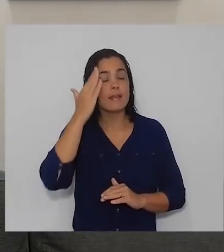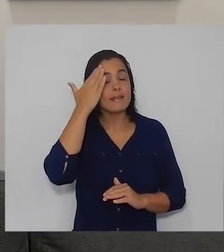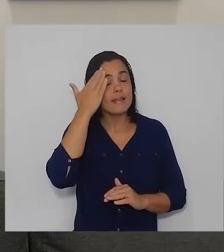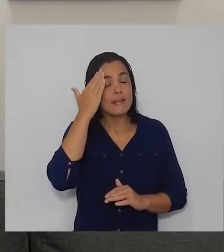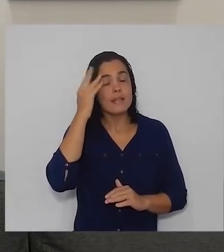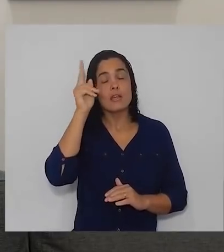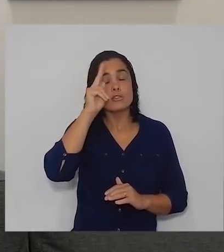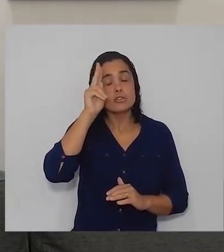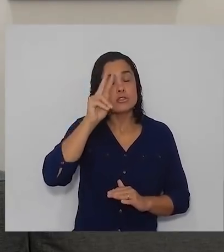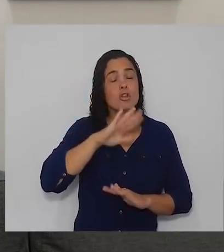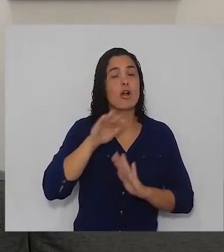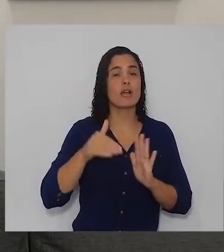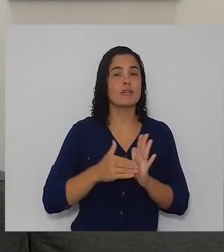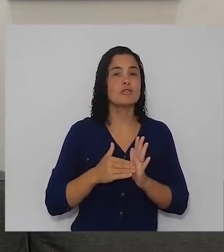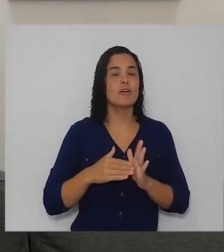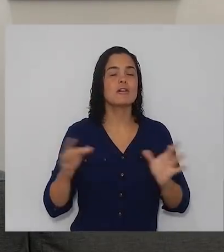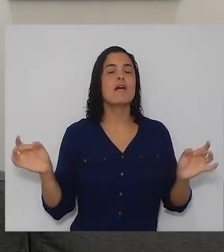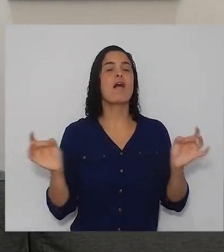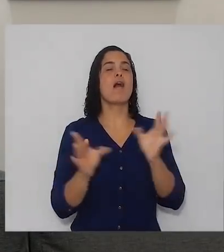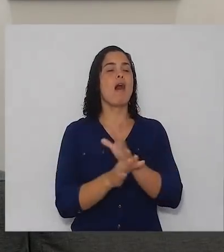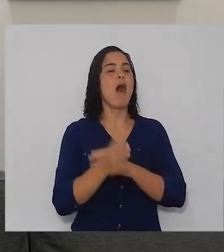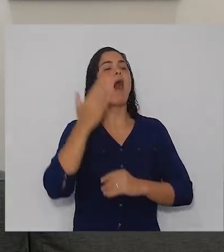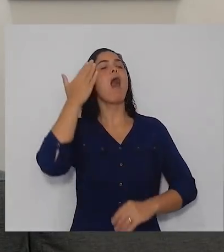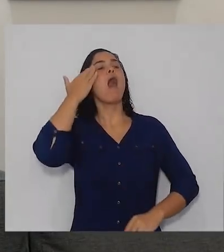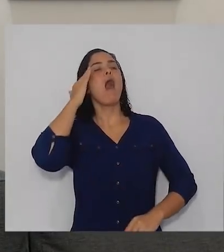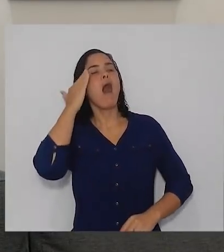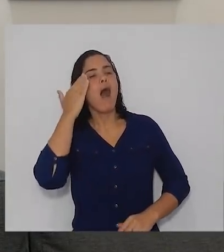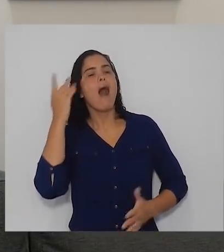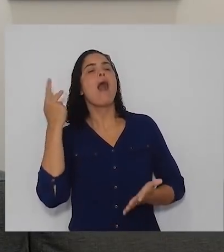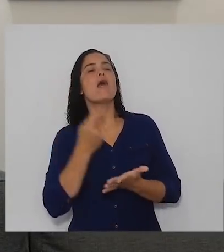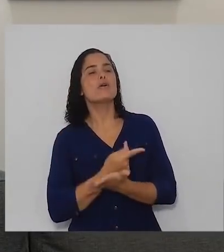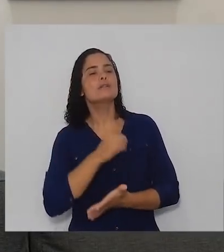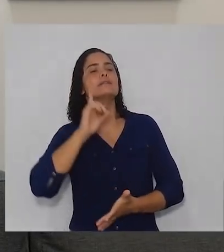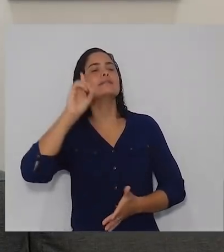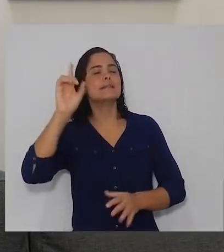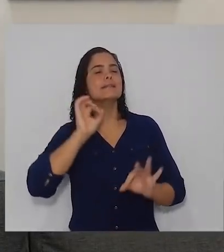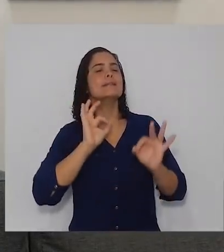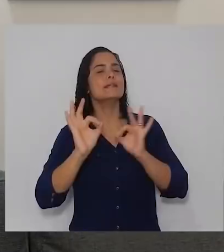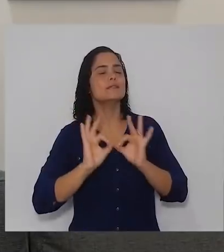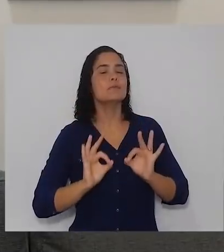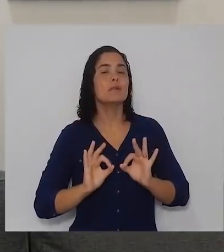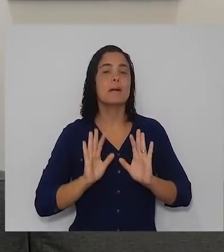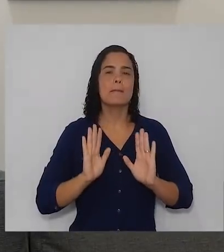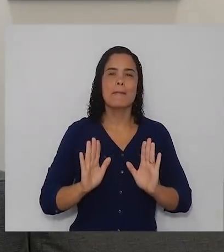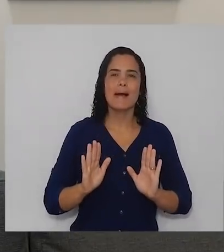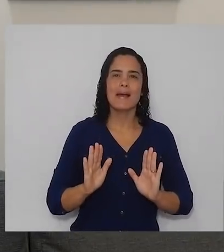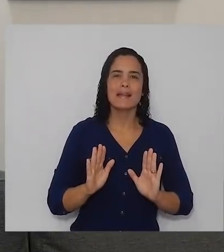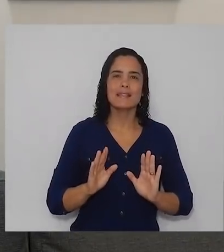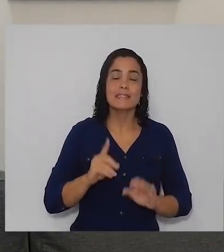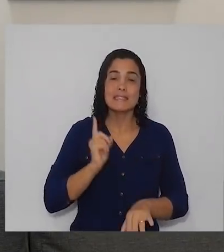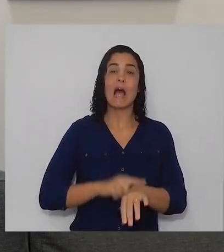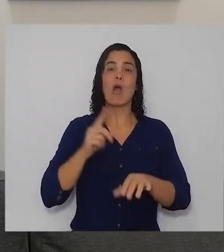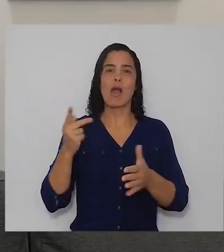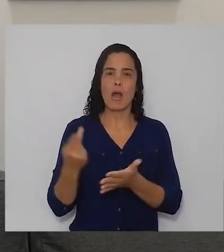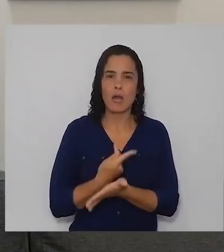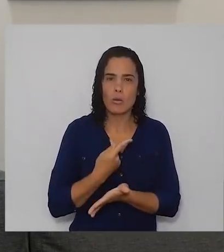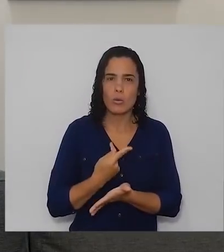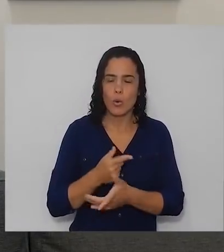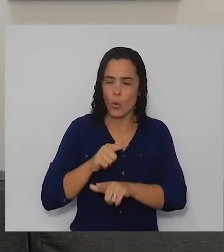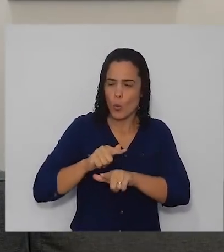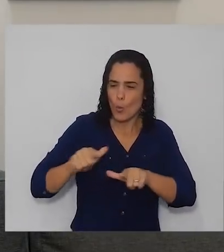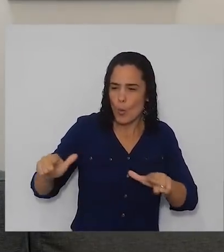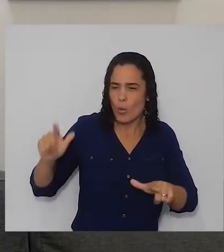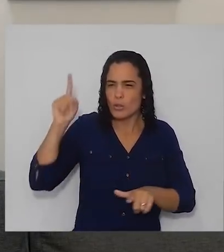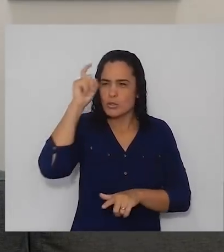limitada, míope, ofuscada, turva, nos faz titubear, nos faz duvidar, nos faz pensar muito mais